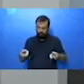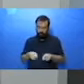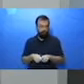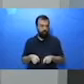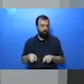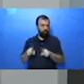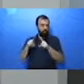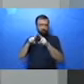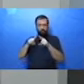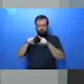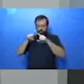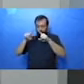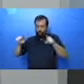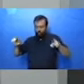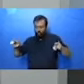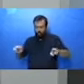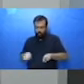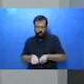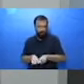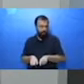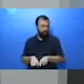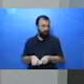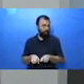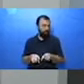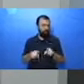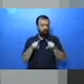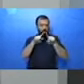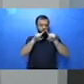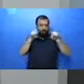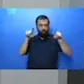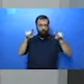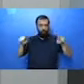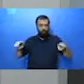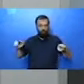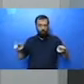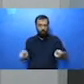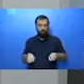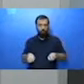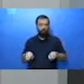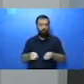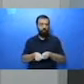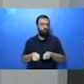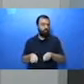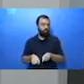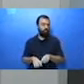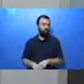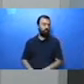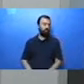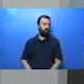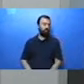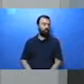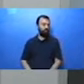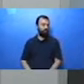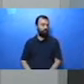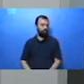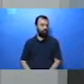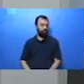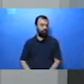losango, o hexágono e o trapézio. São exemplos de formas geométricas.